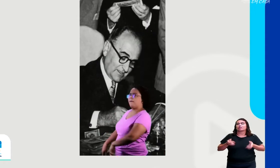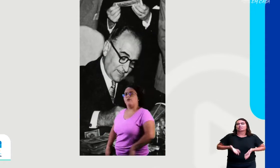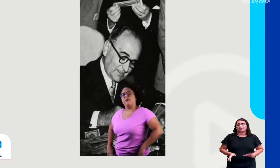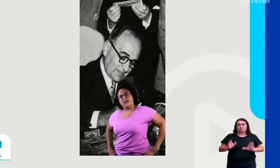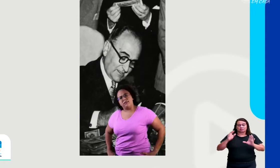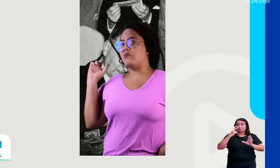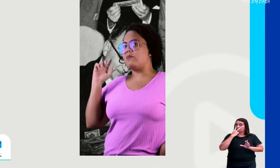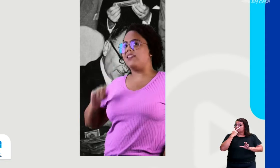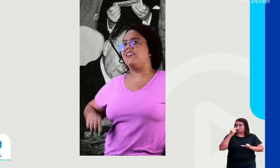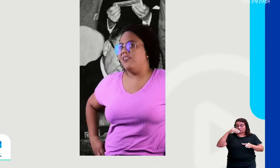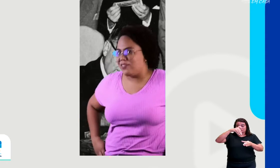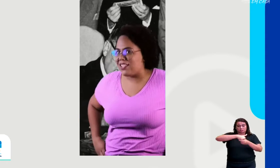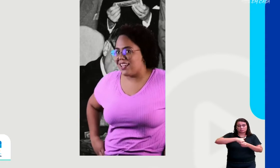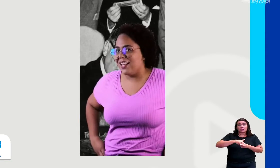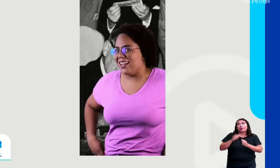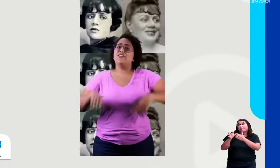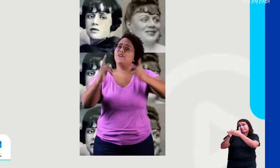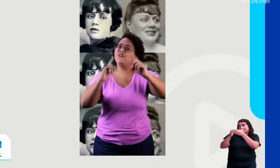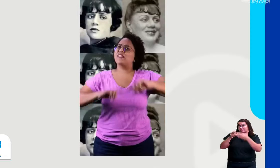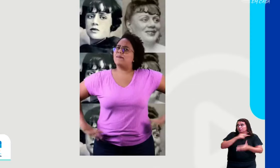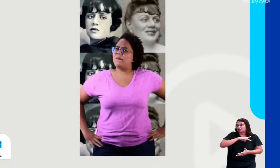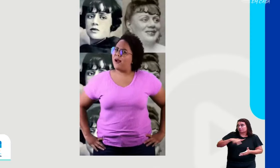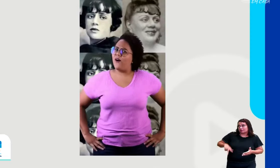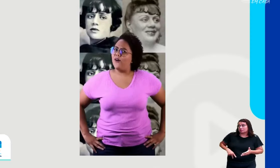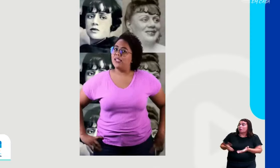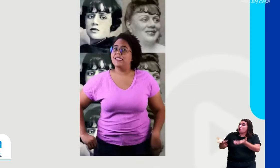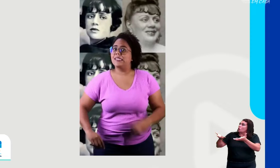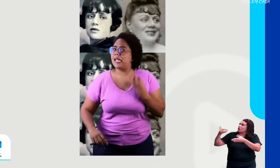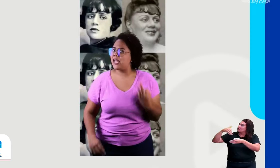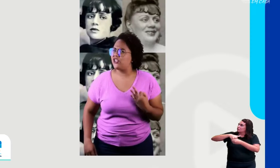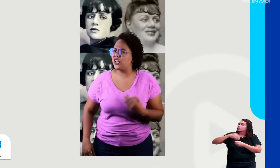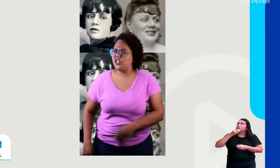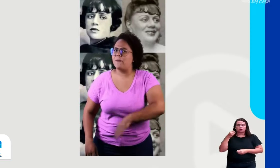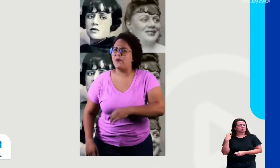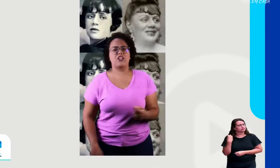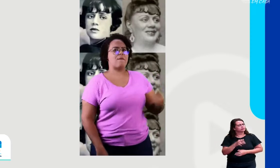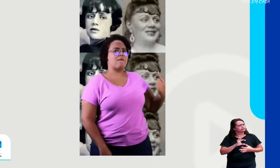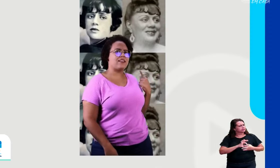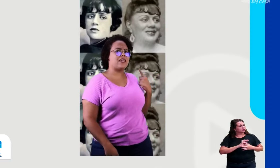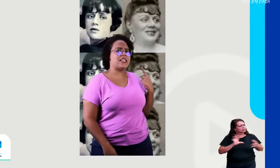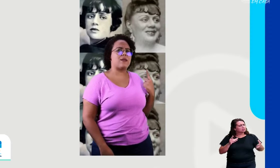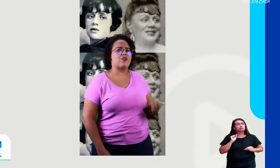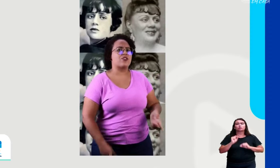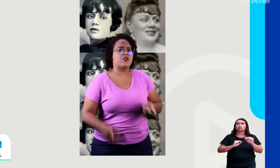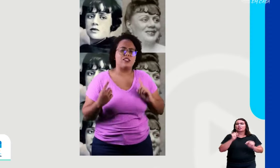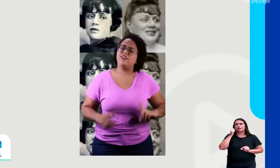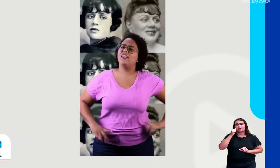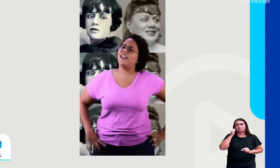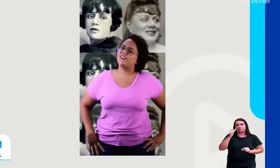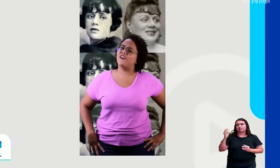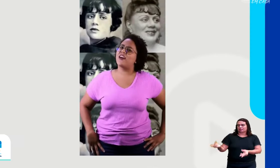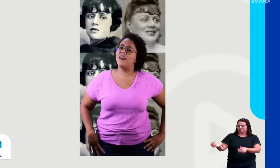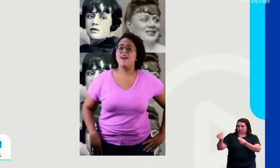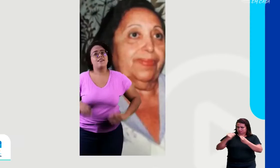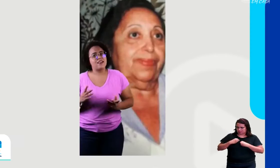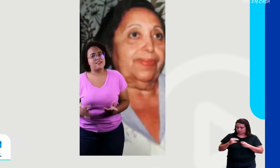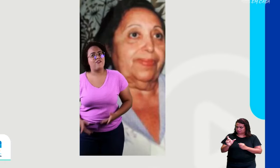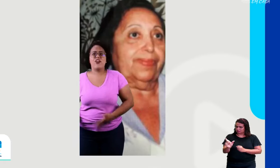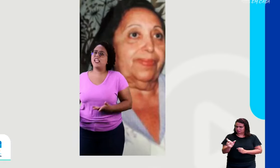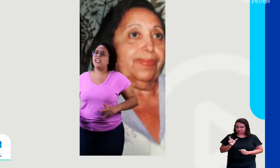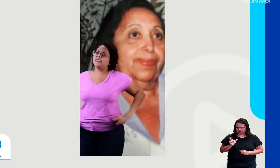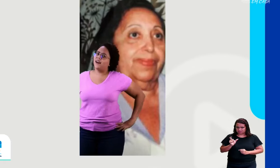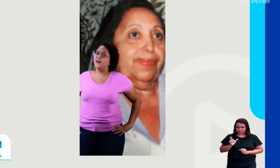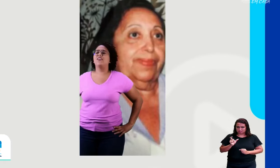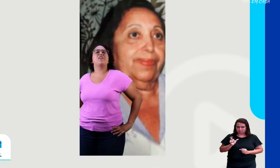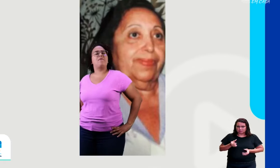presidente da República e o homem deu, vice? E tu não sabe da maior? 3 dias depois que Marta recebeu seu título de eleitora,